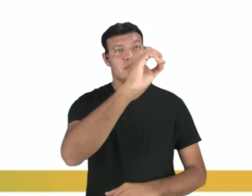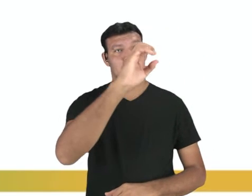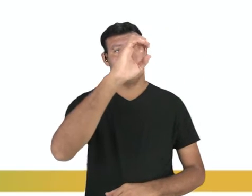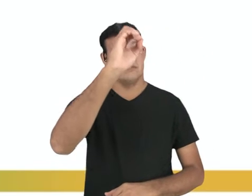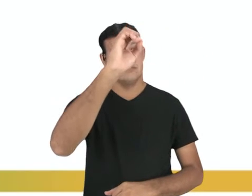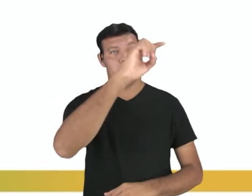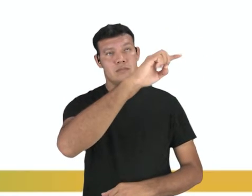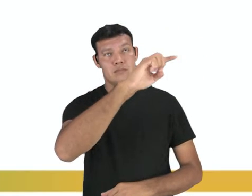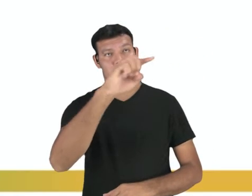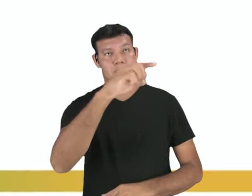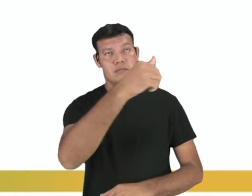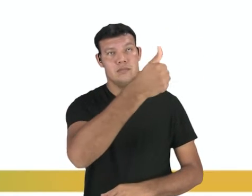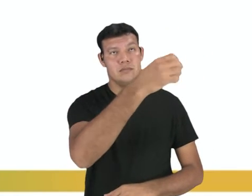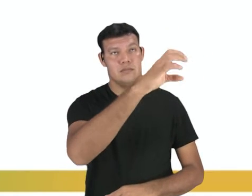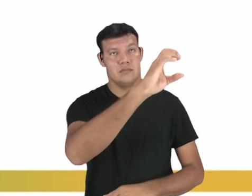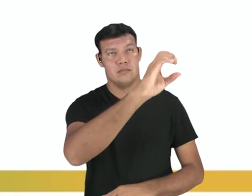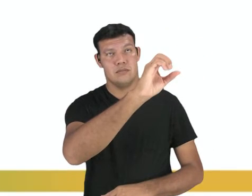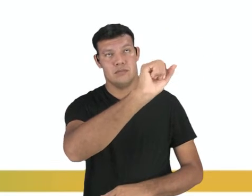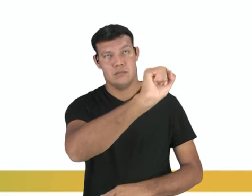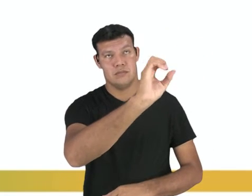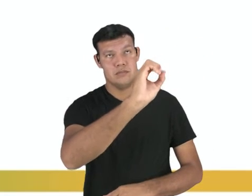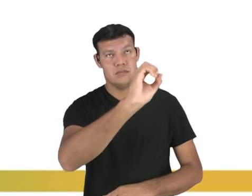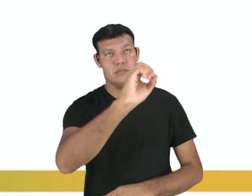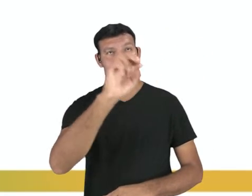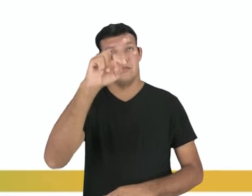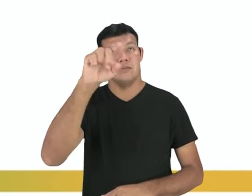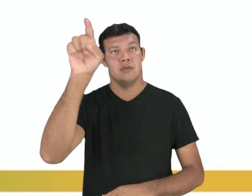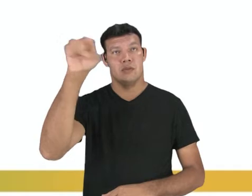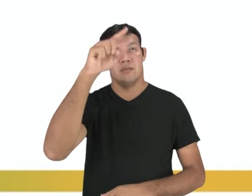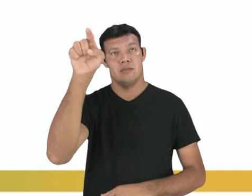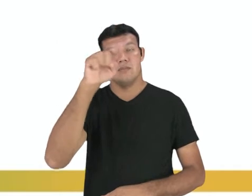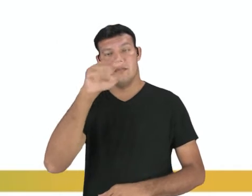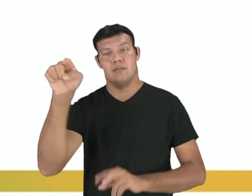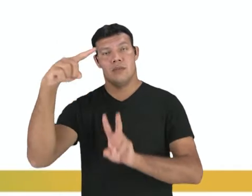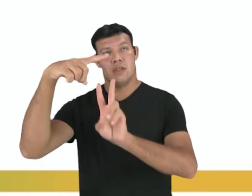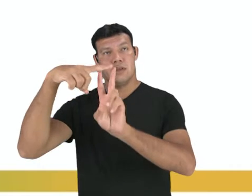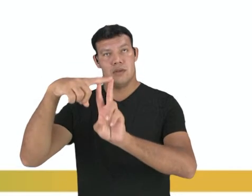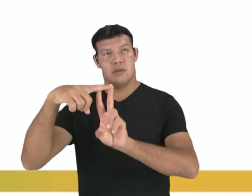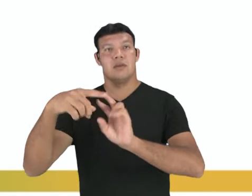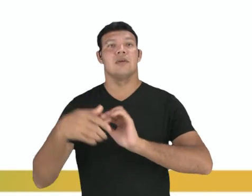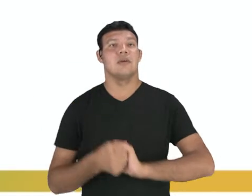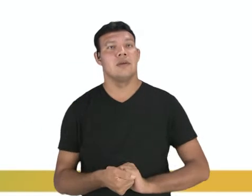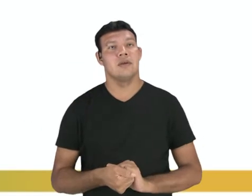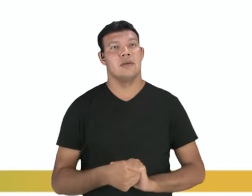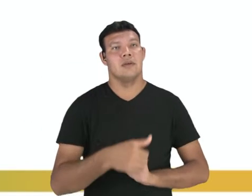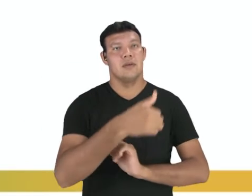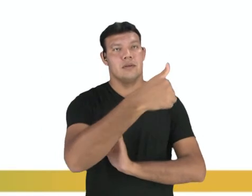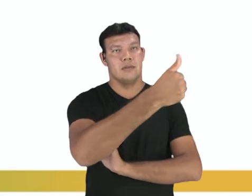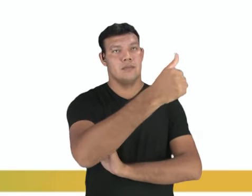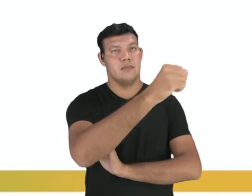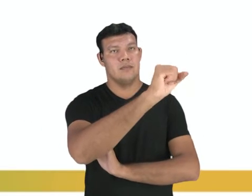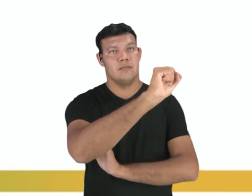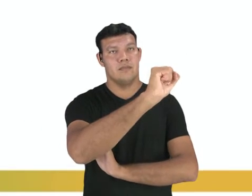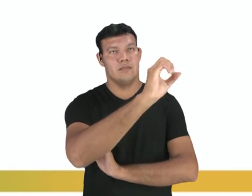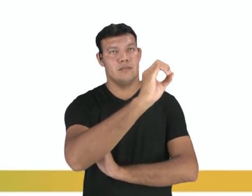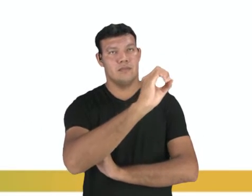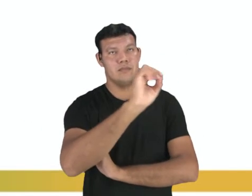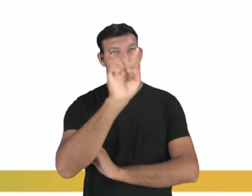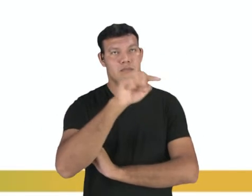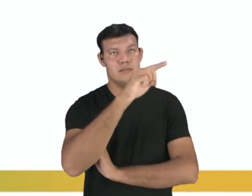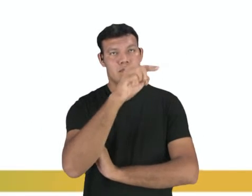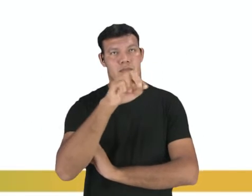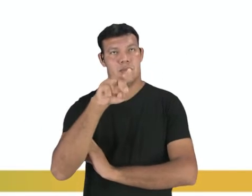igual a Alpha sobre PE e multiplico meio pelos extremos vai ficar 180